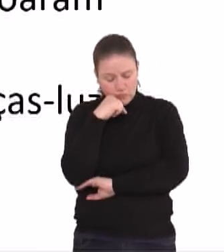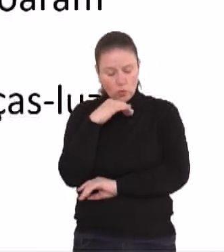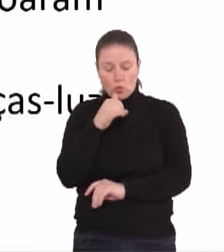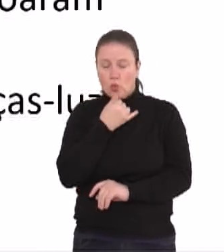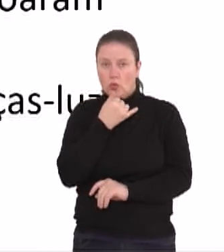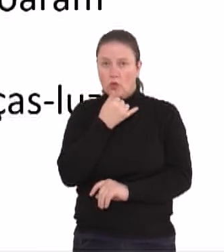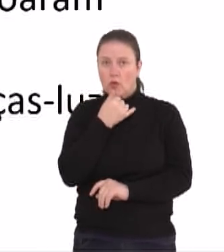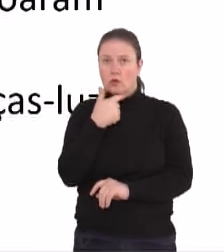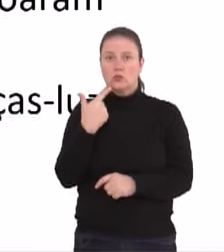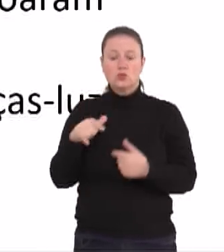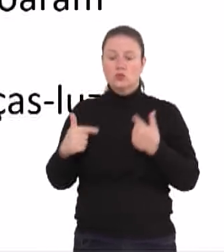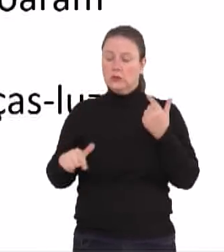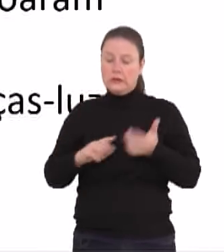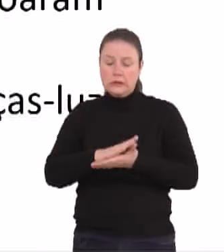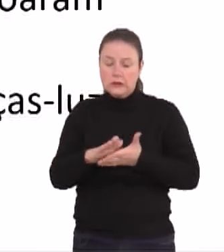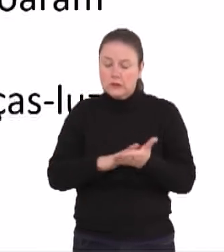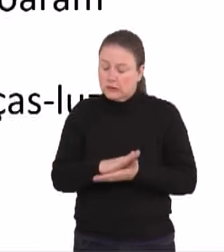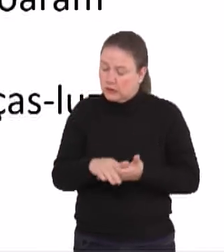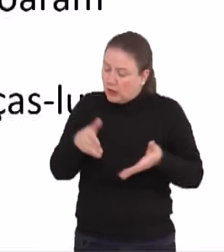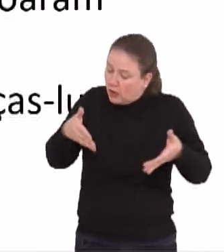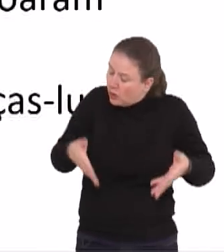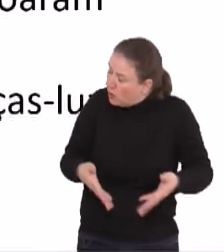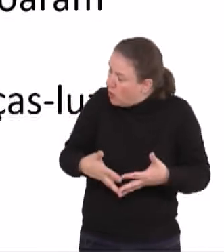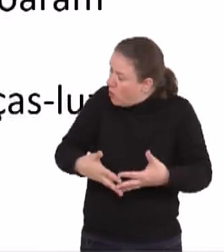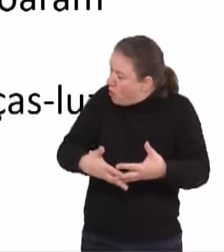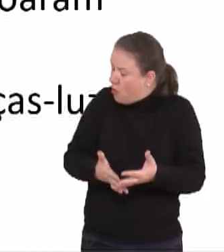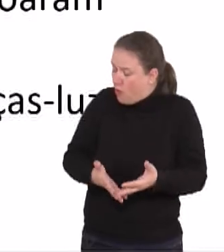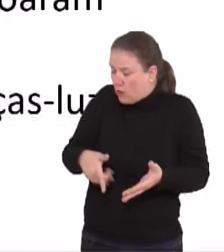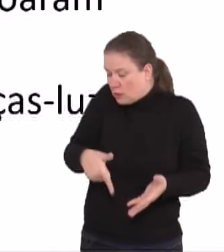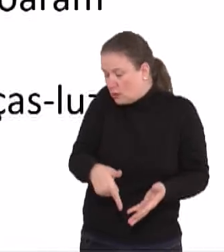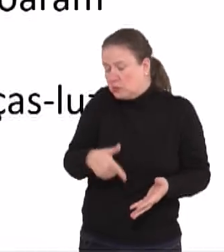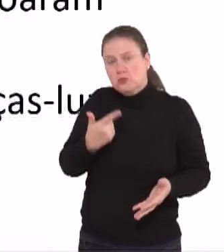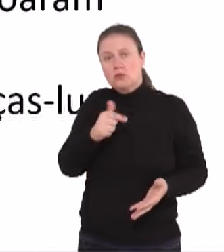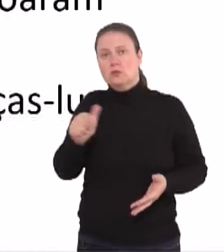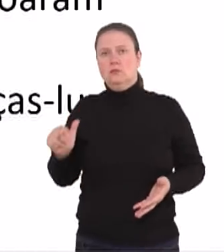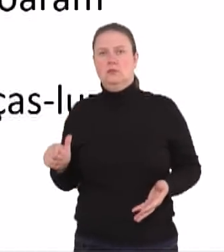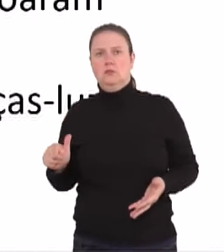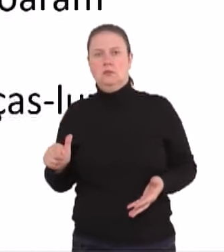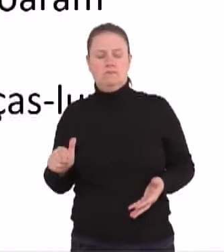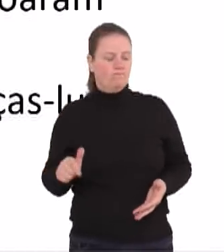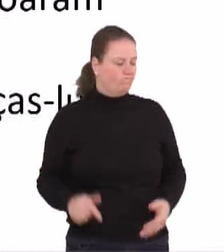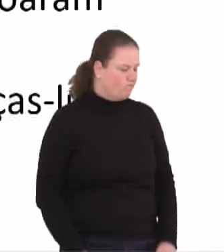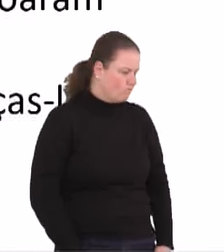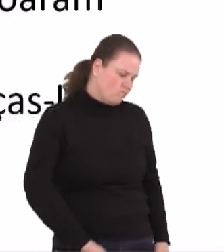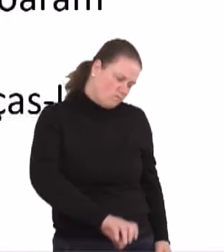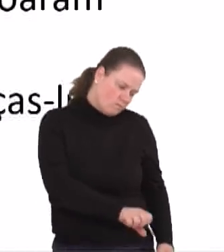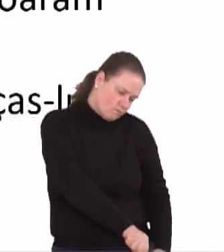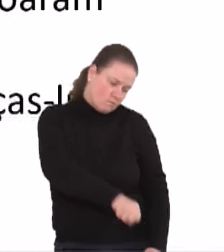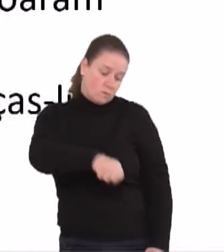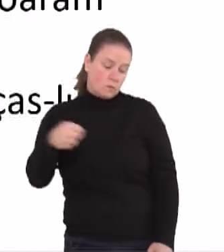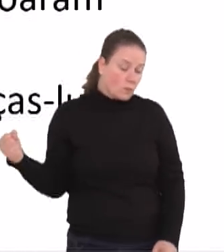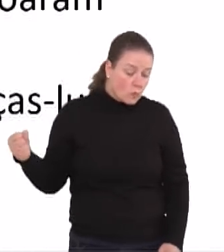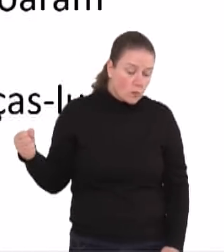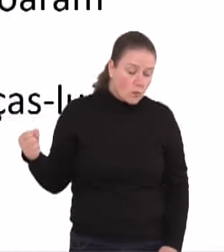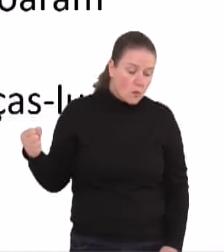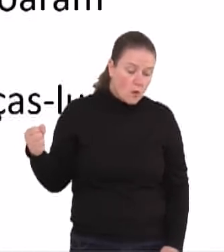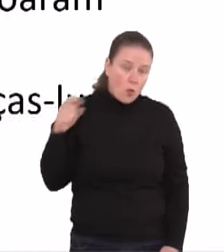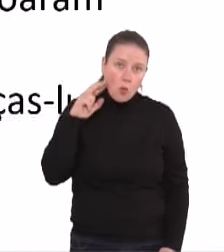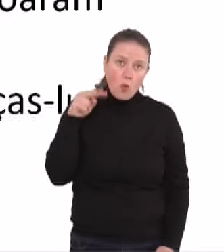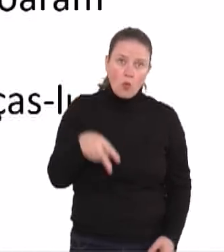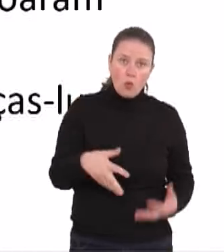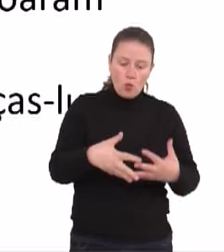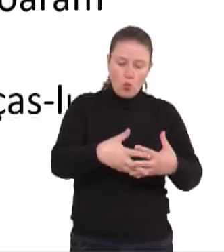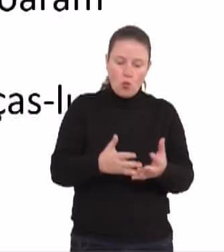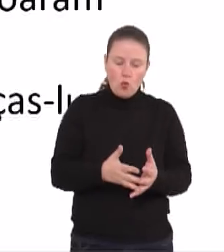tem nada dentro delas, irmão. Tani avançou e destampou uma das cestas.